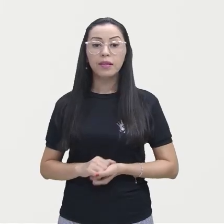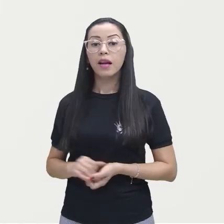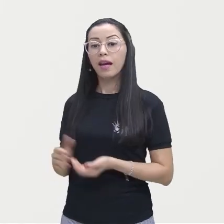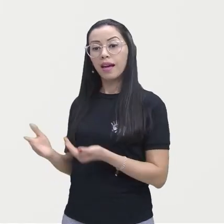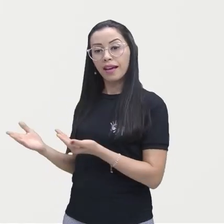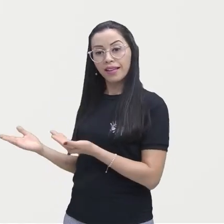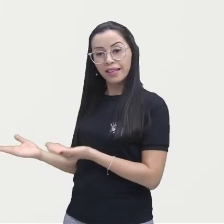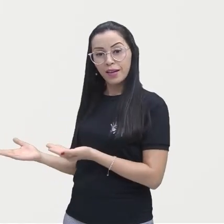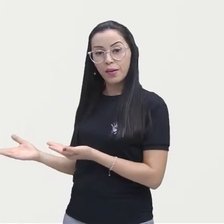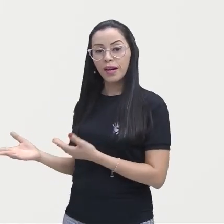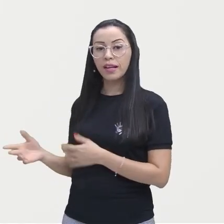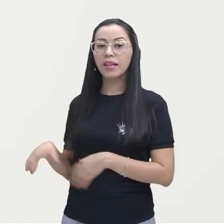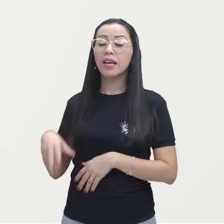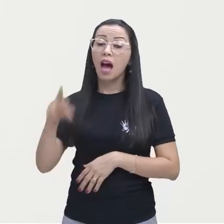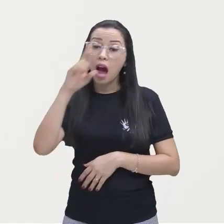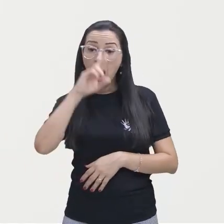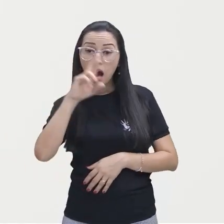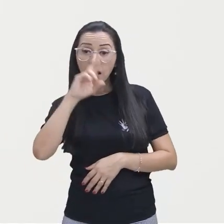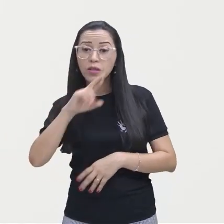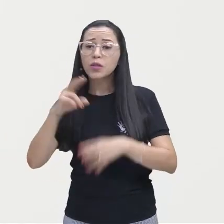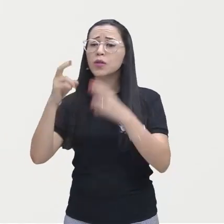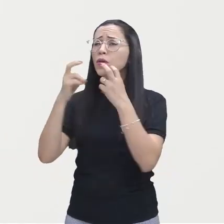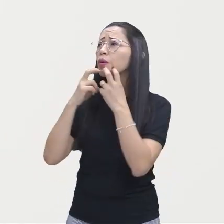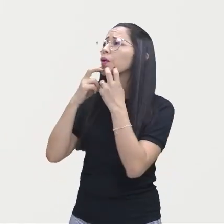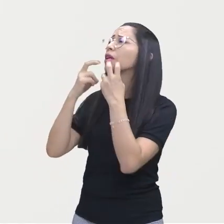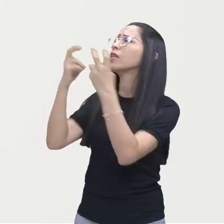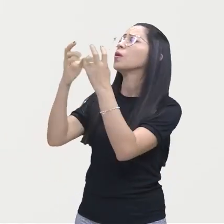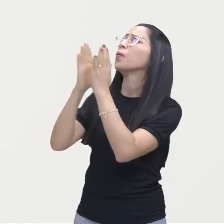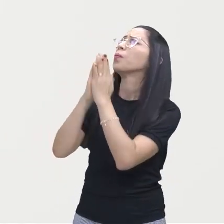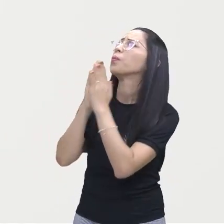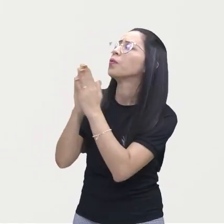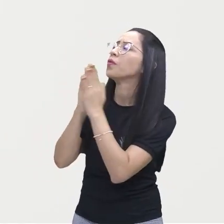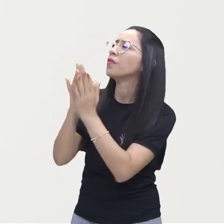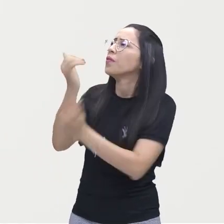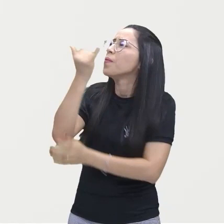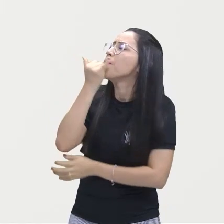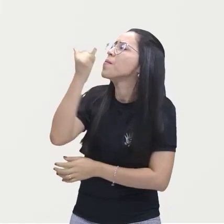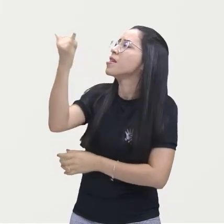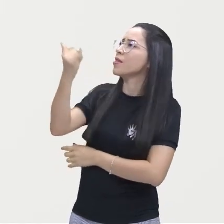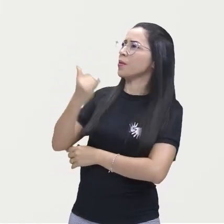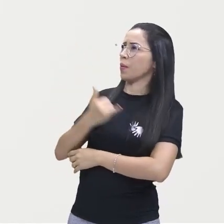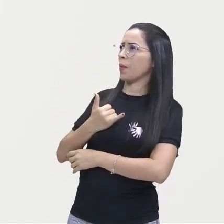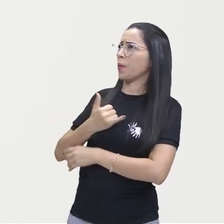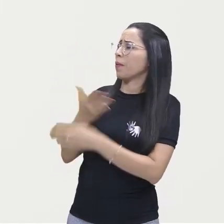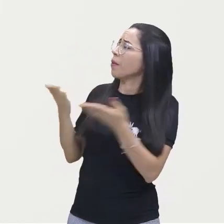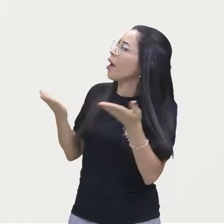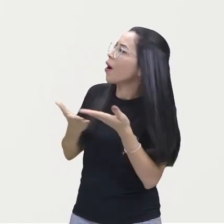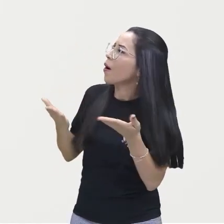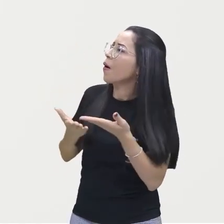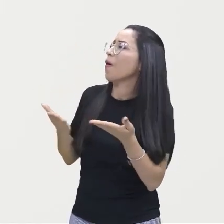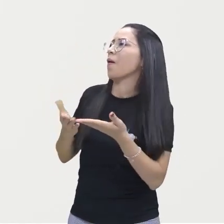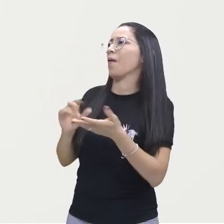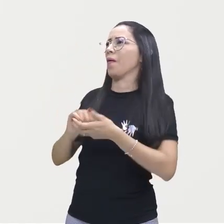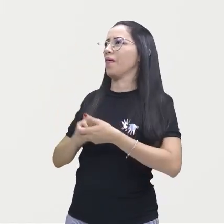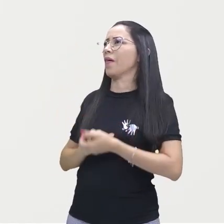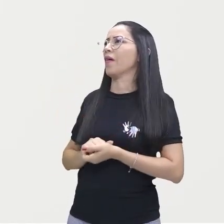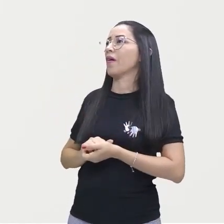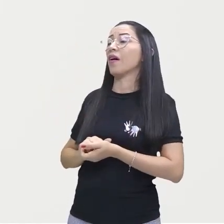Perdoa-me, gritou o ratinho, perdoa-me, desta vez eu nunca